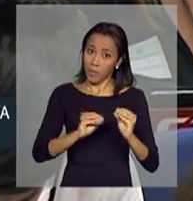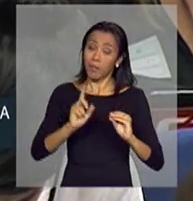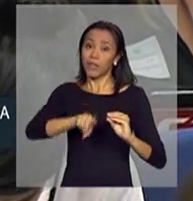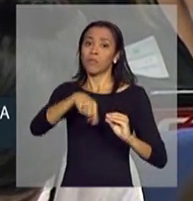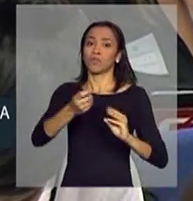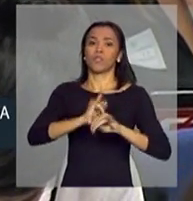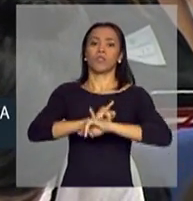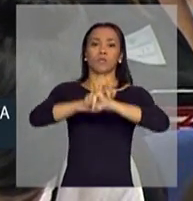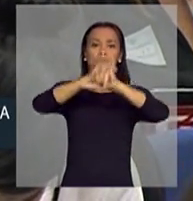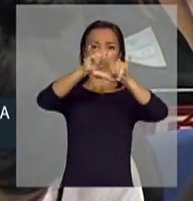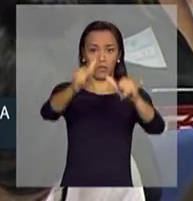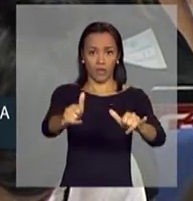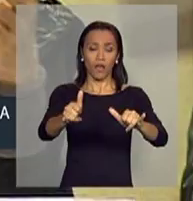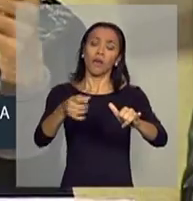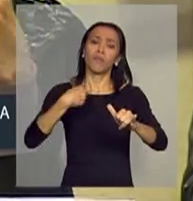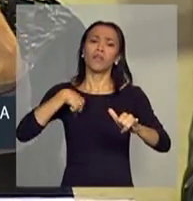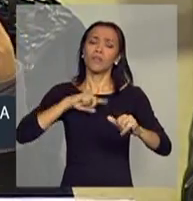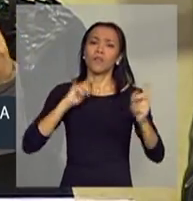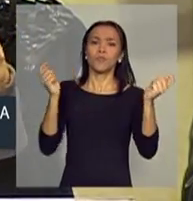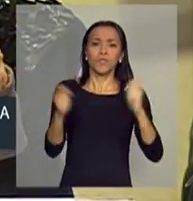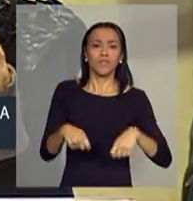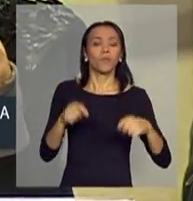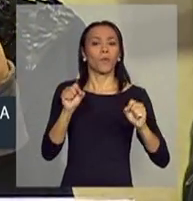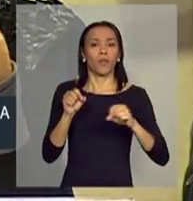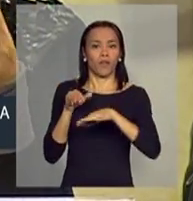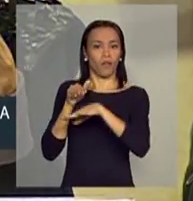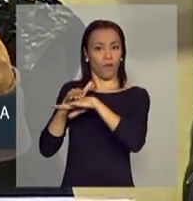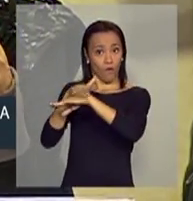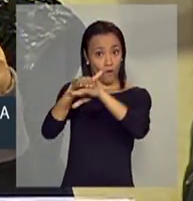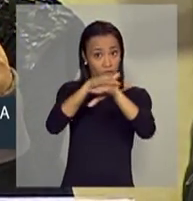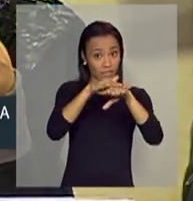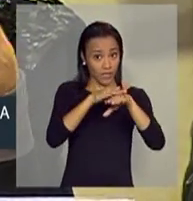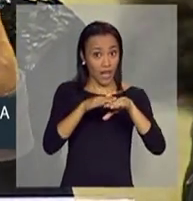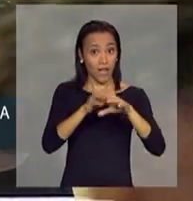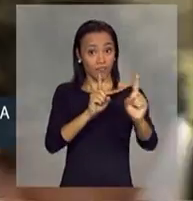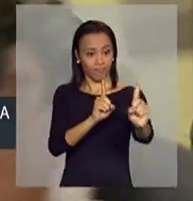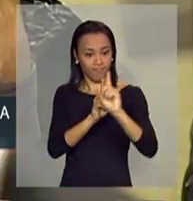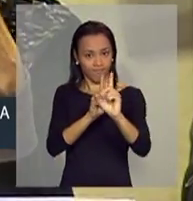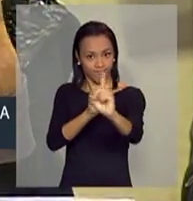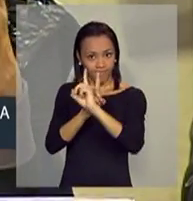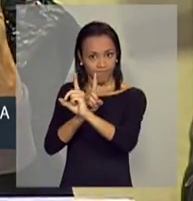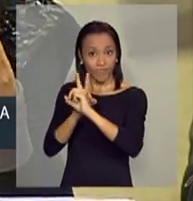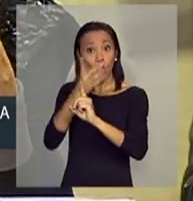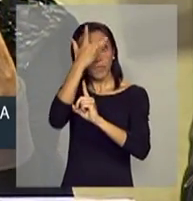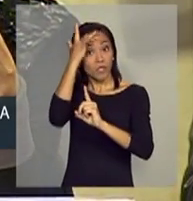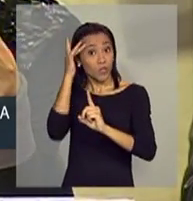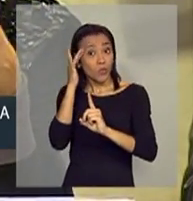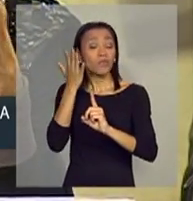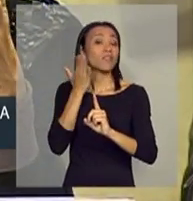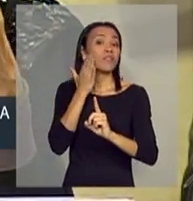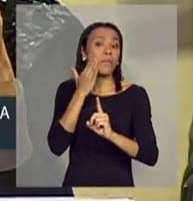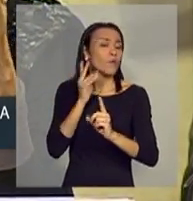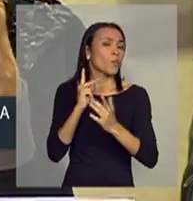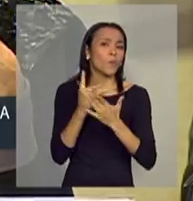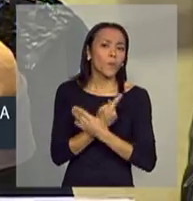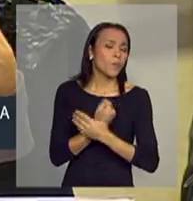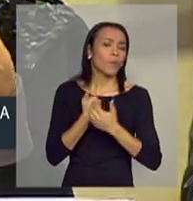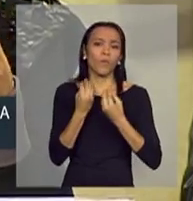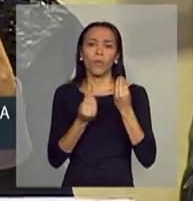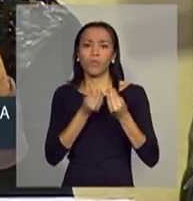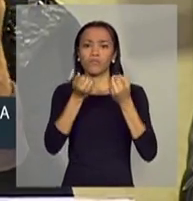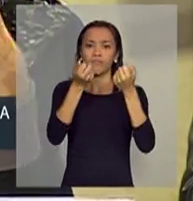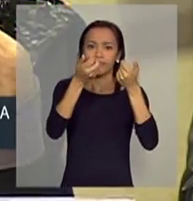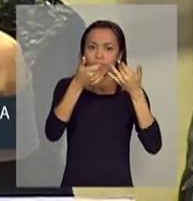para que nós pudéssemos conversar com as vítimas e fazer uma discussão prévia de vítimas,